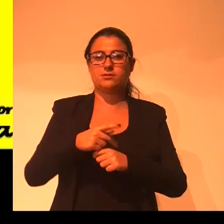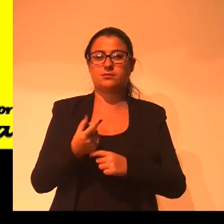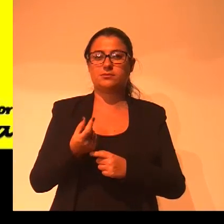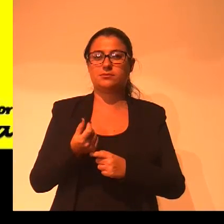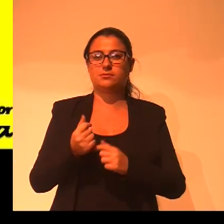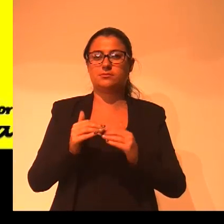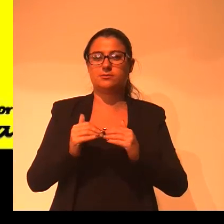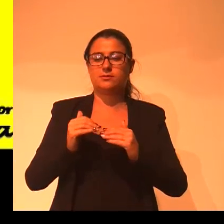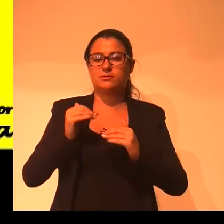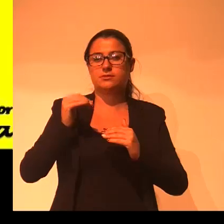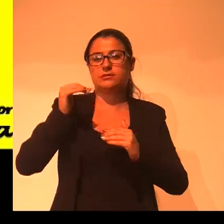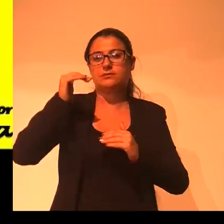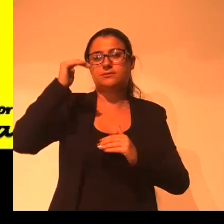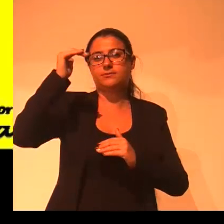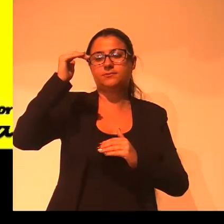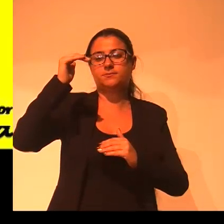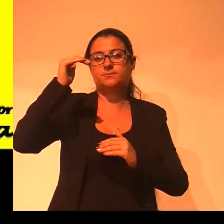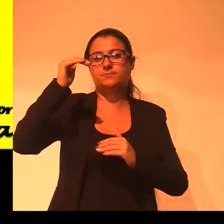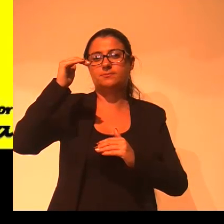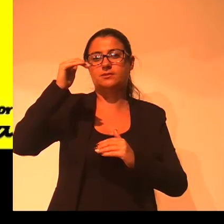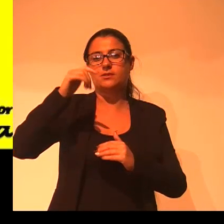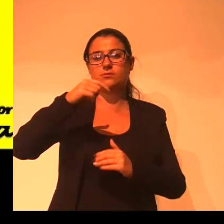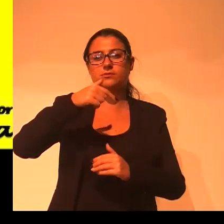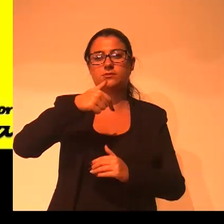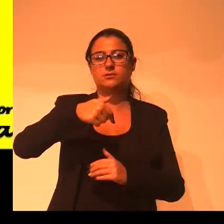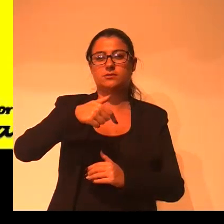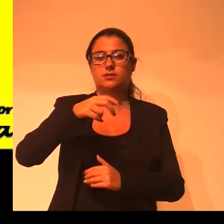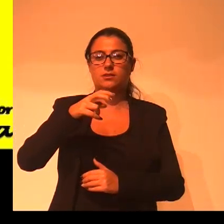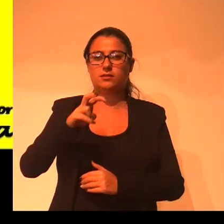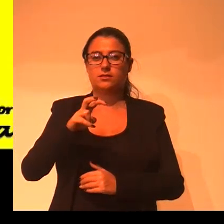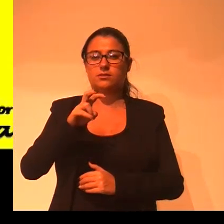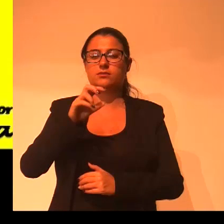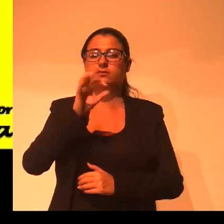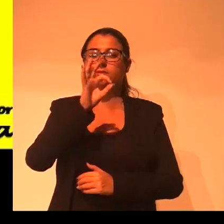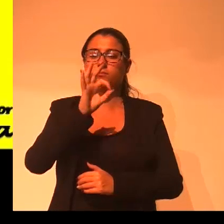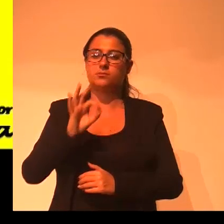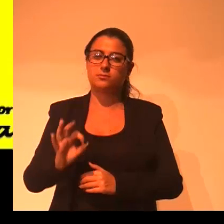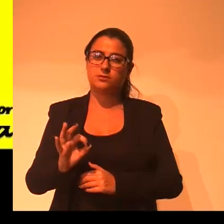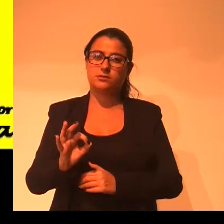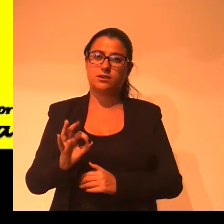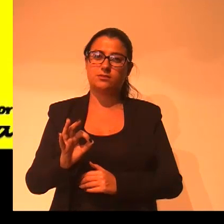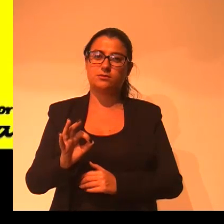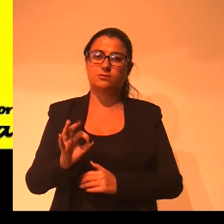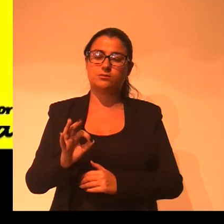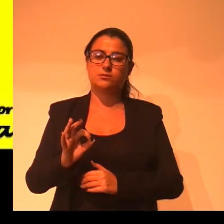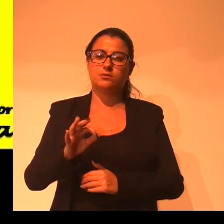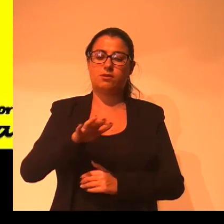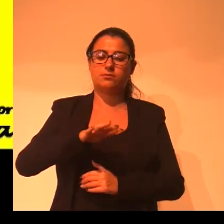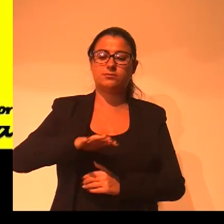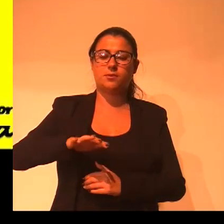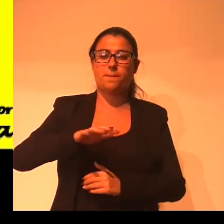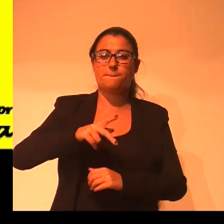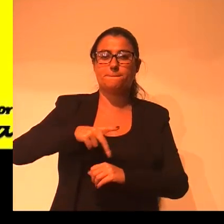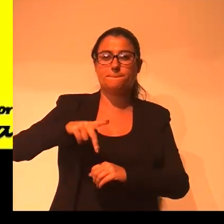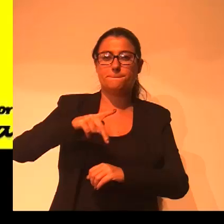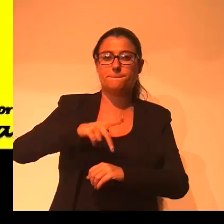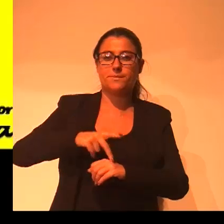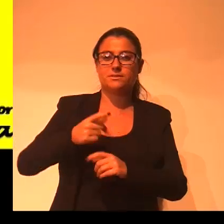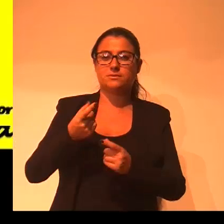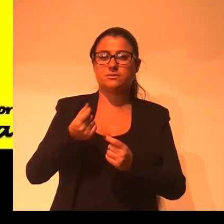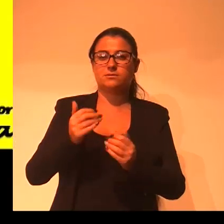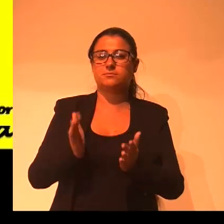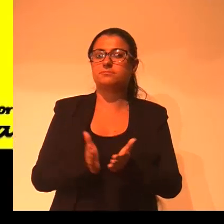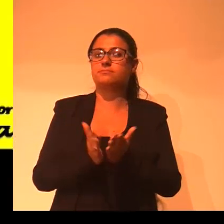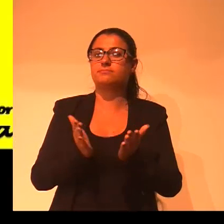Consequentemente, 75% dos casos de suicídio estão distribuídos pelos países de média e baixa